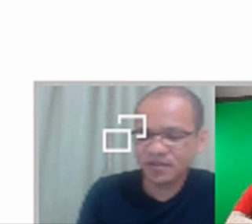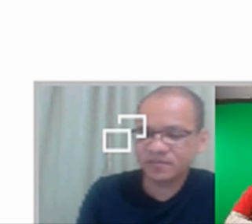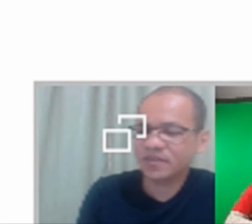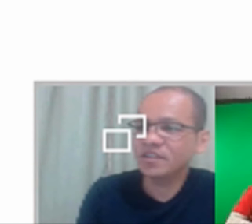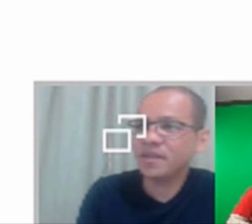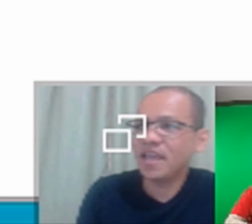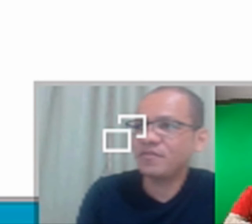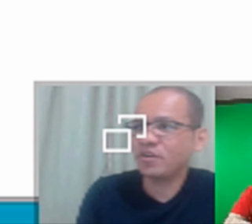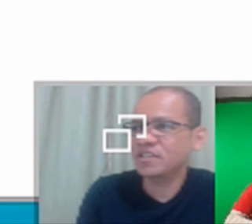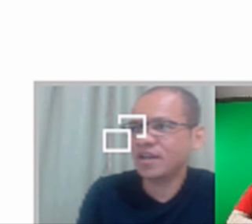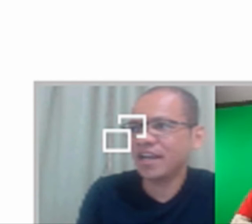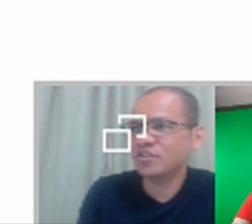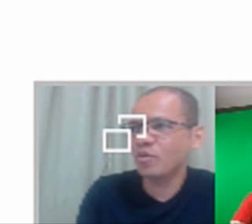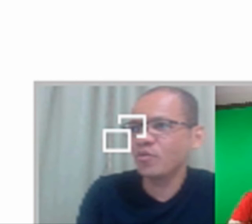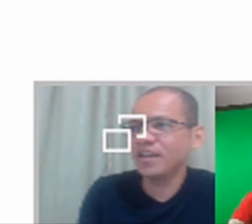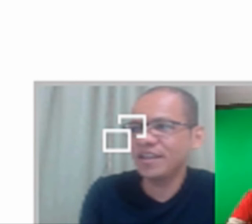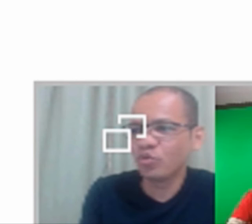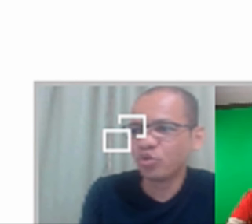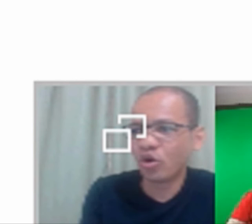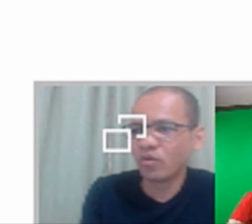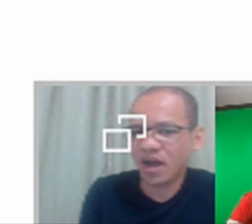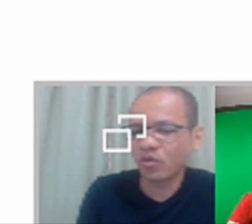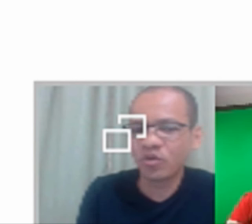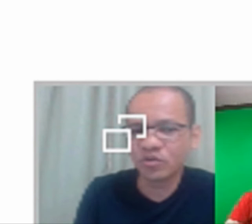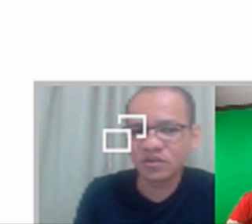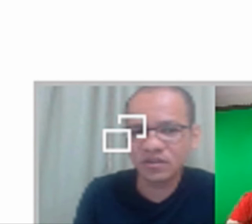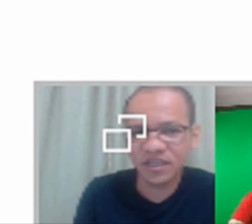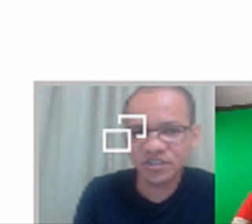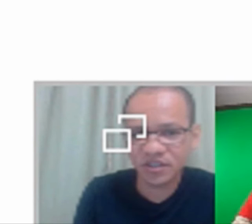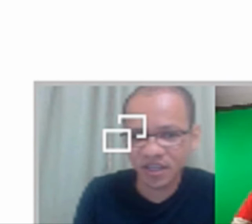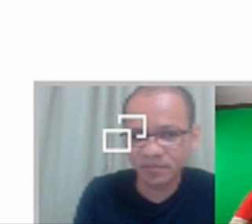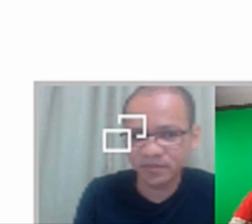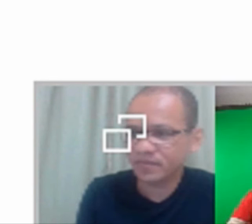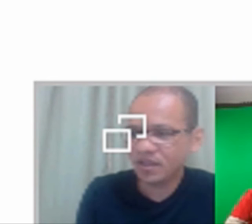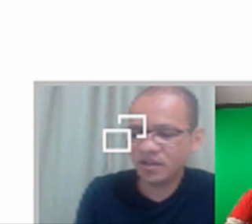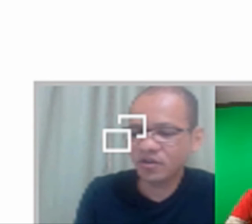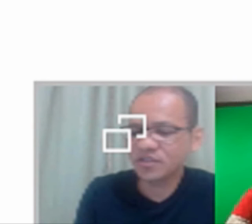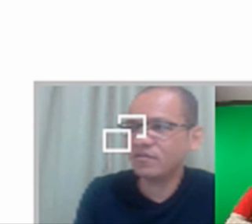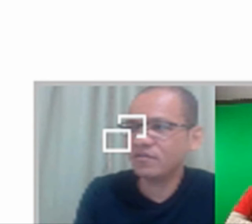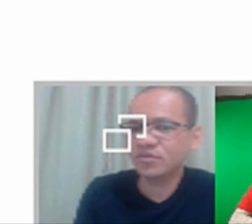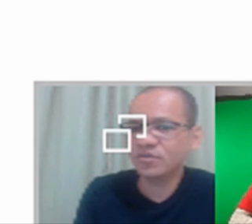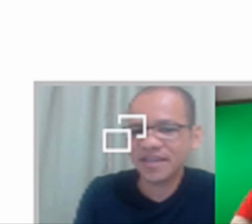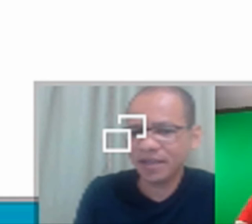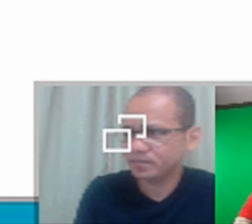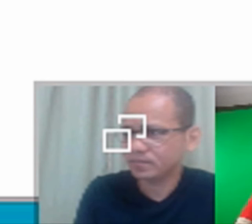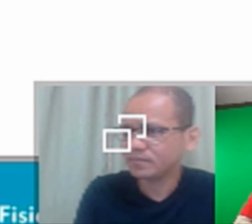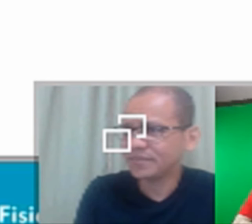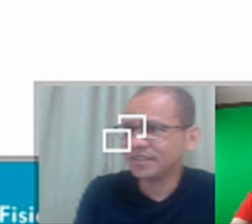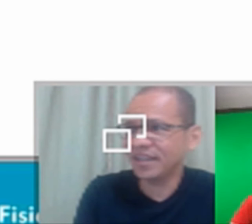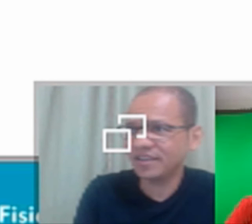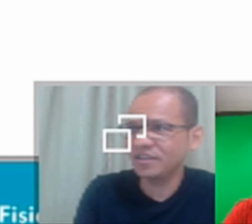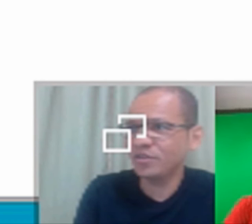aluno consegue, nesse PDF, ter uma visão clara de como o Enem mudou ao longo deste tempo. Ele consegue